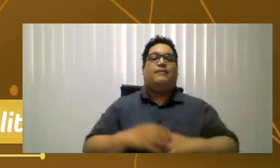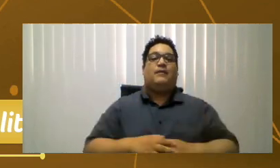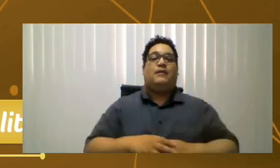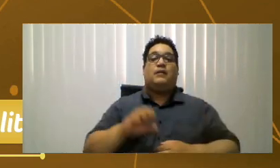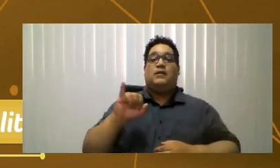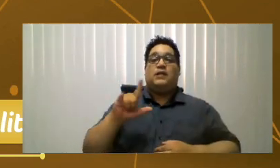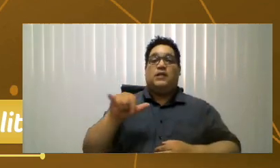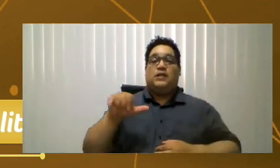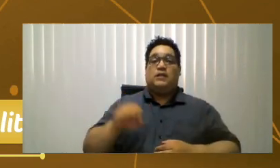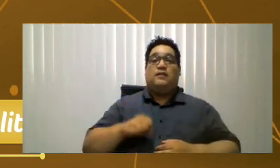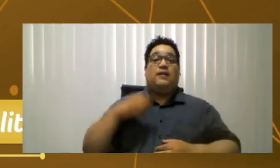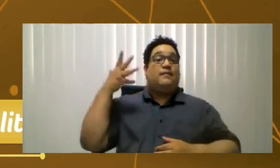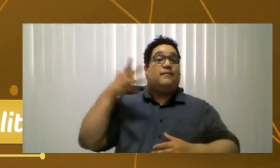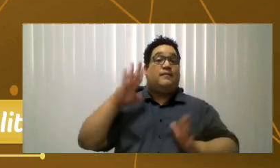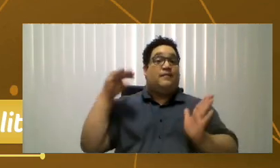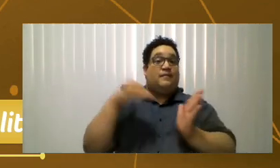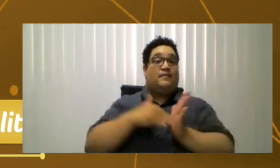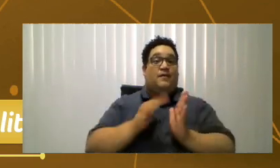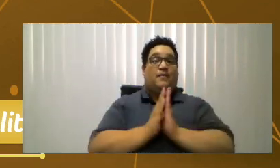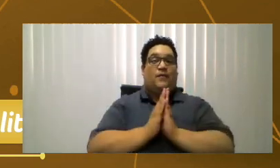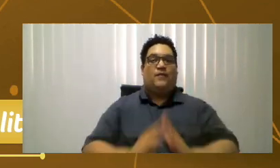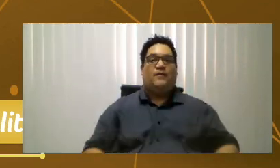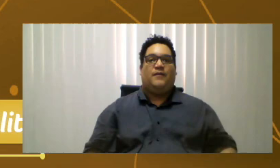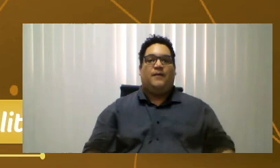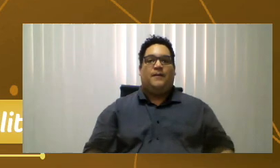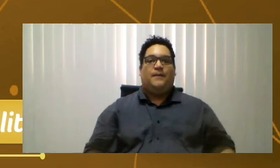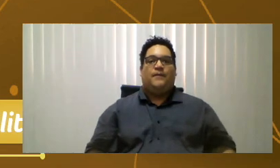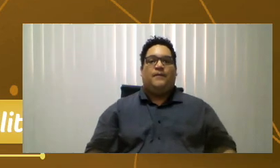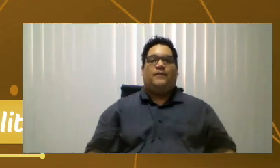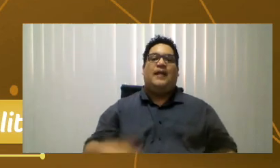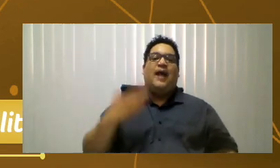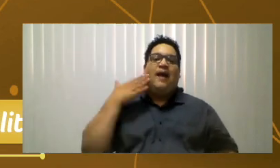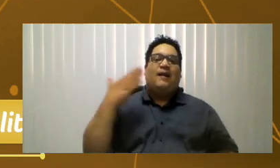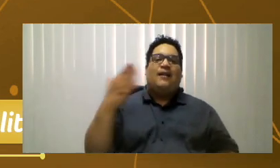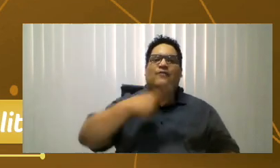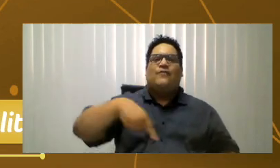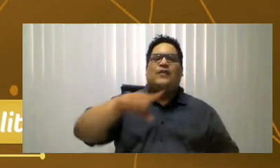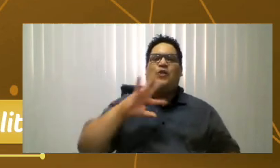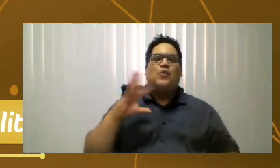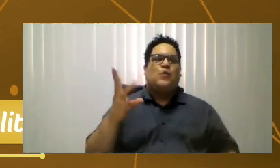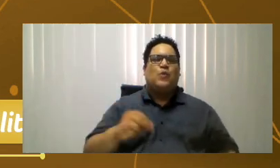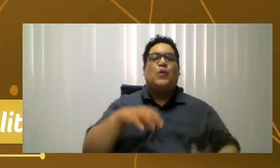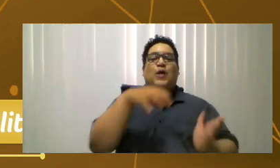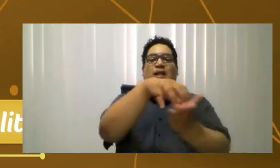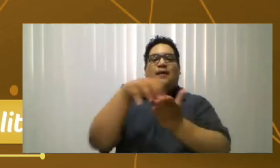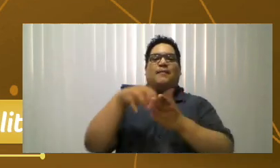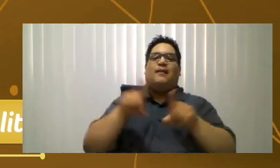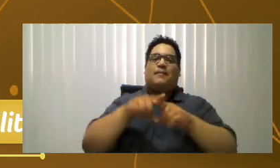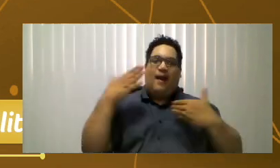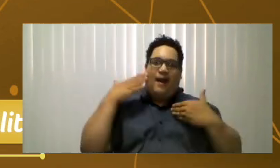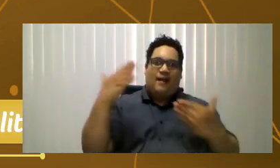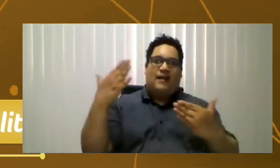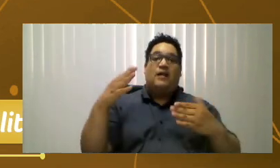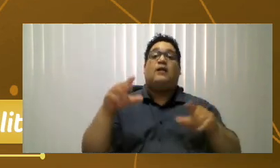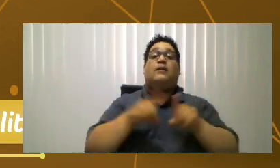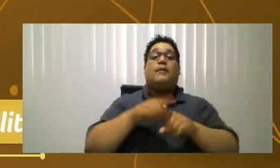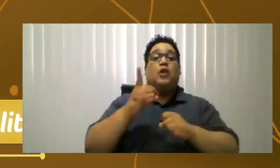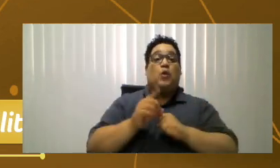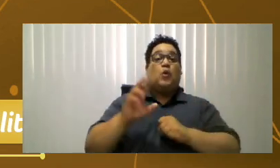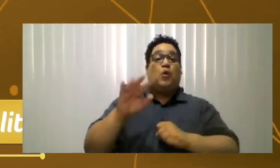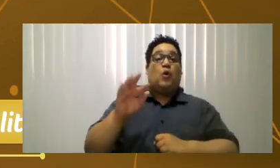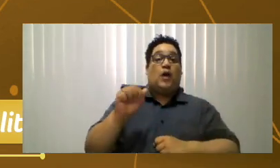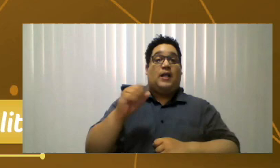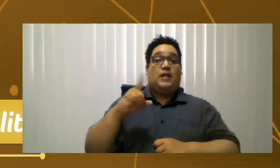quer fazer seu encerramento, por favor? Agradeço também a todos, volto a agradecer todo o nosso departamento, o doutor Adriano,